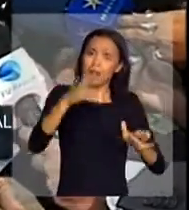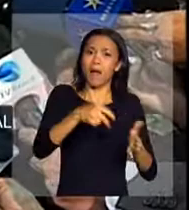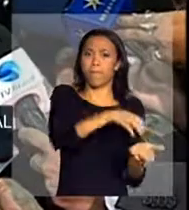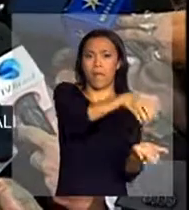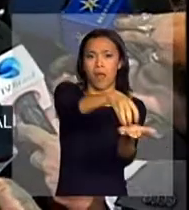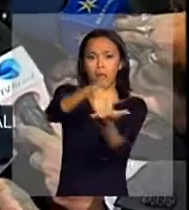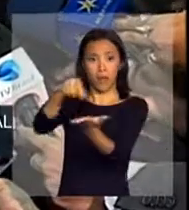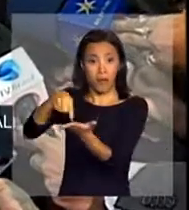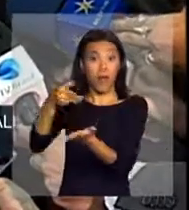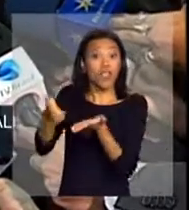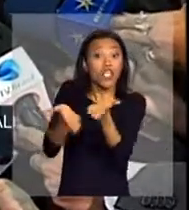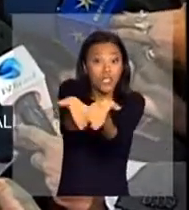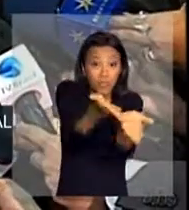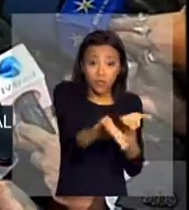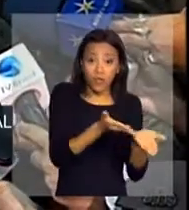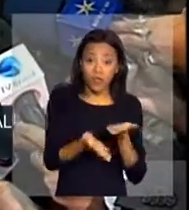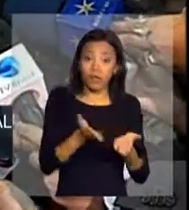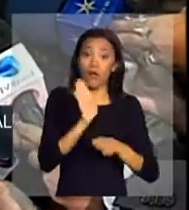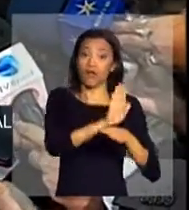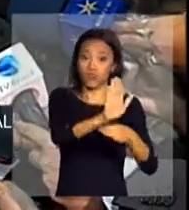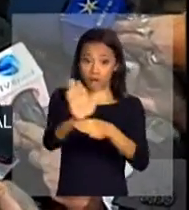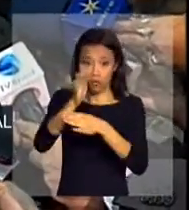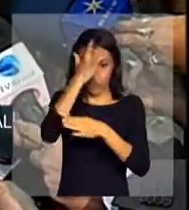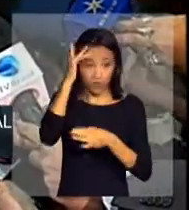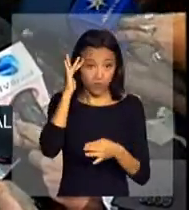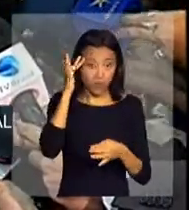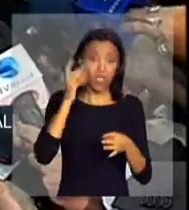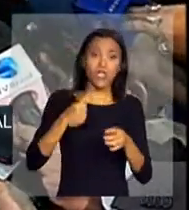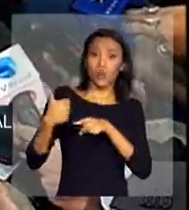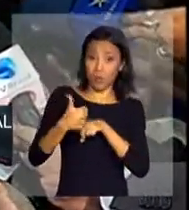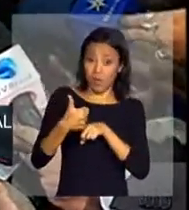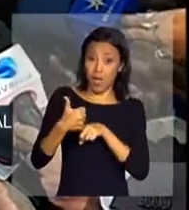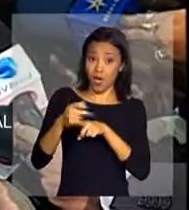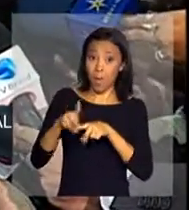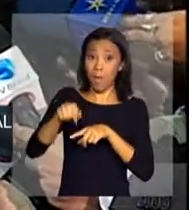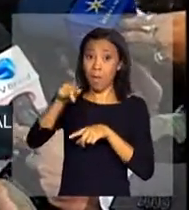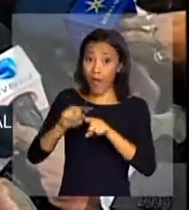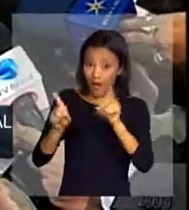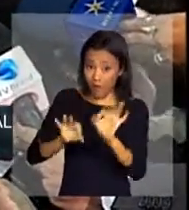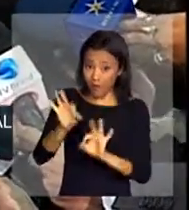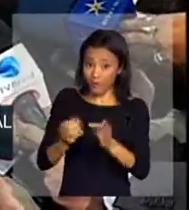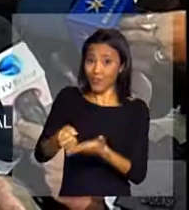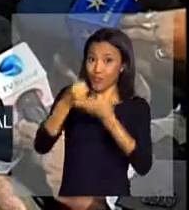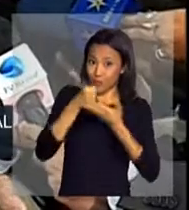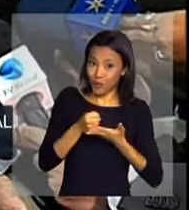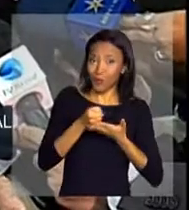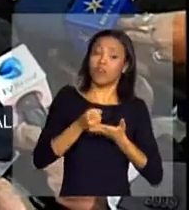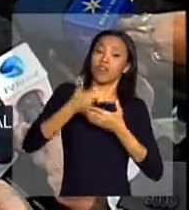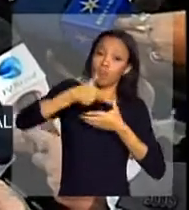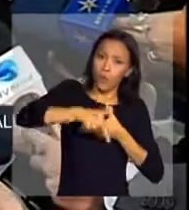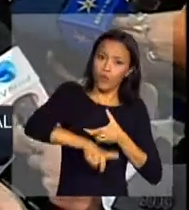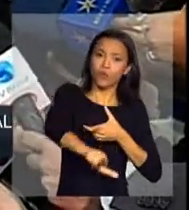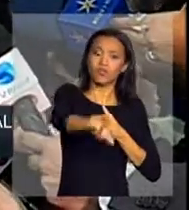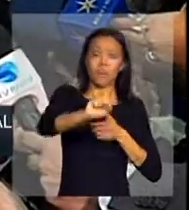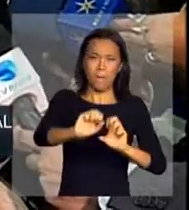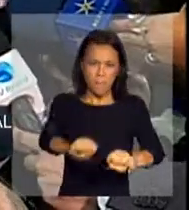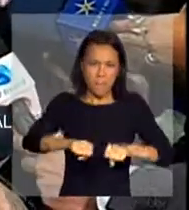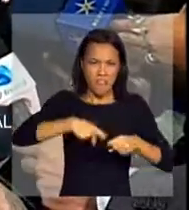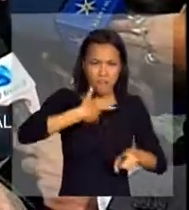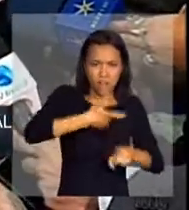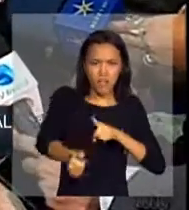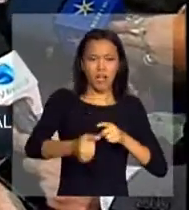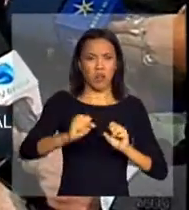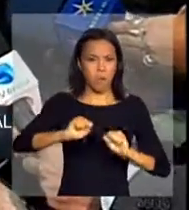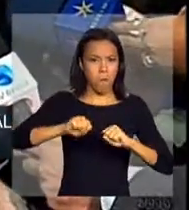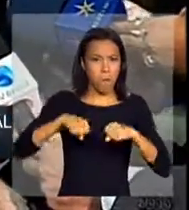atividades, propiciar que a base que foi dada pelo primeiro plano seja agora ampliada, de maneira a enfrentarmos com mais